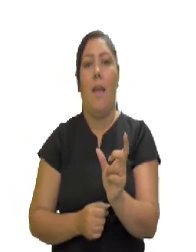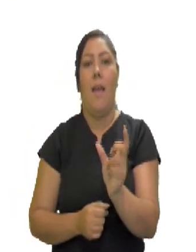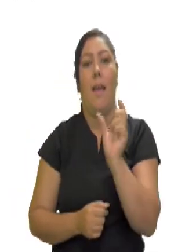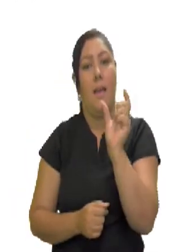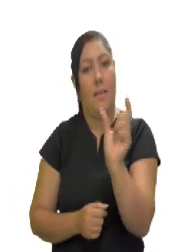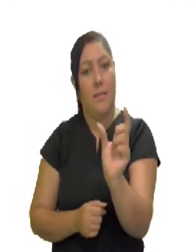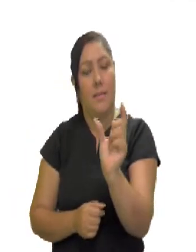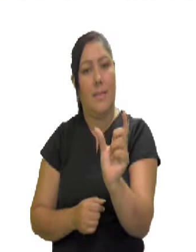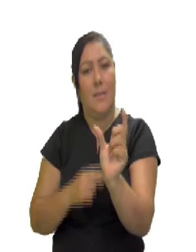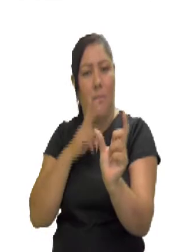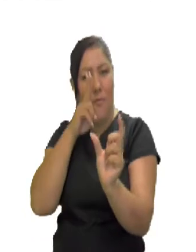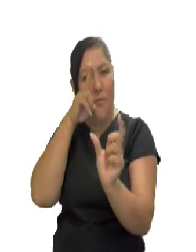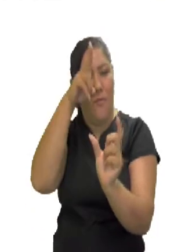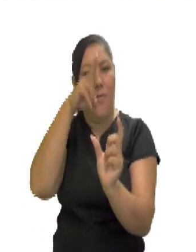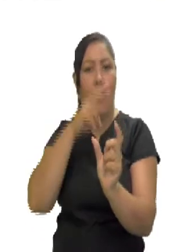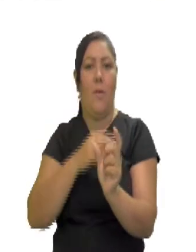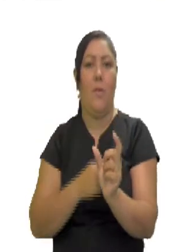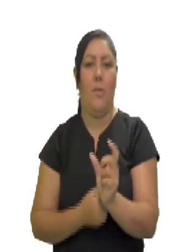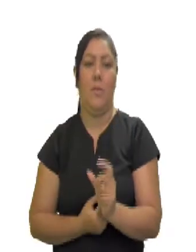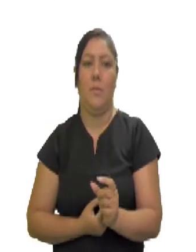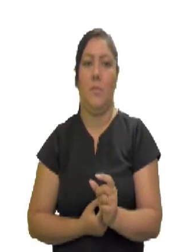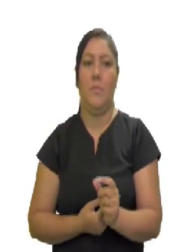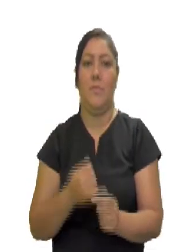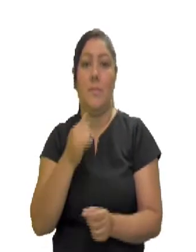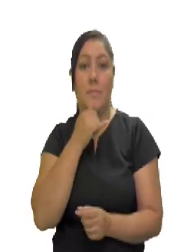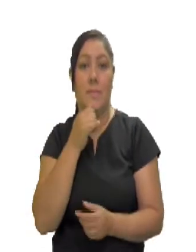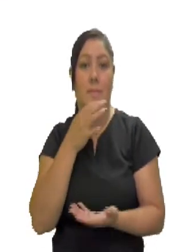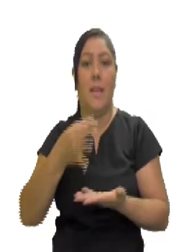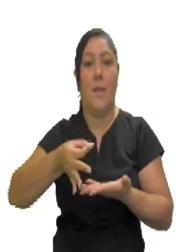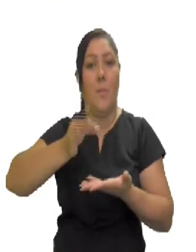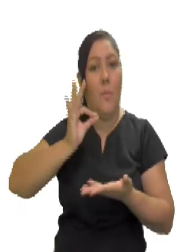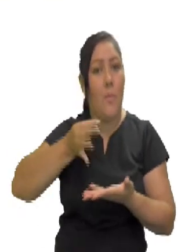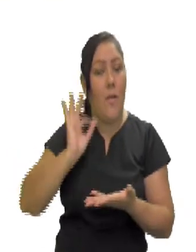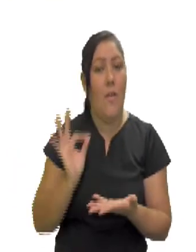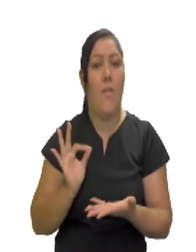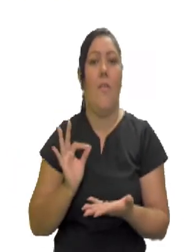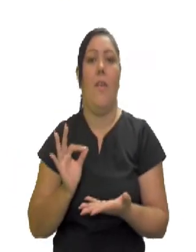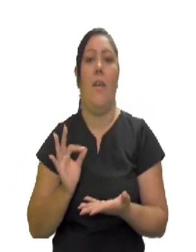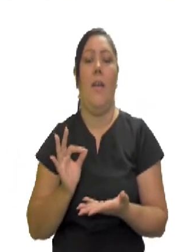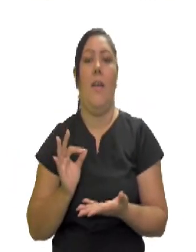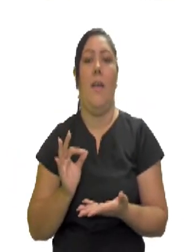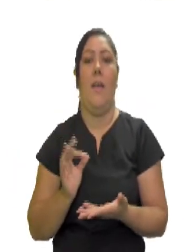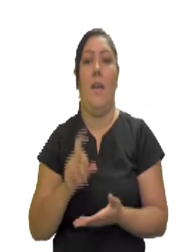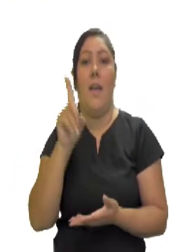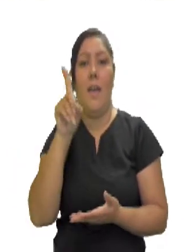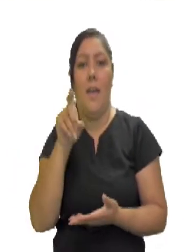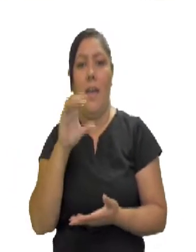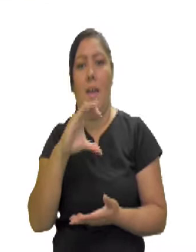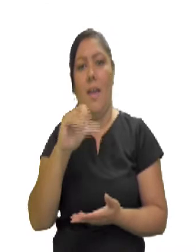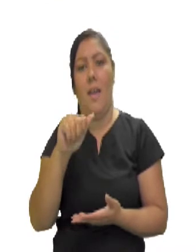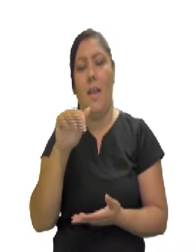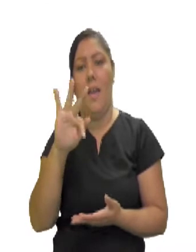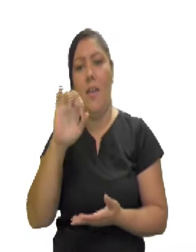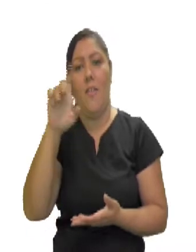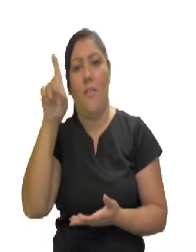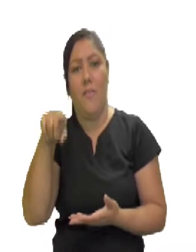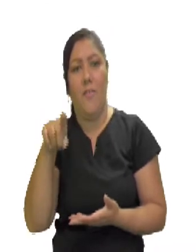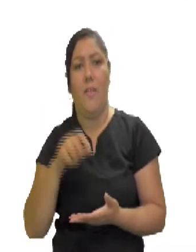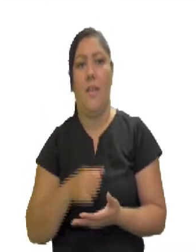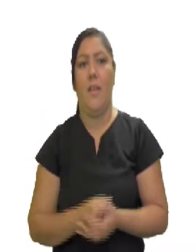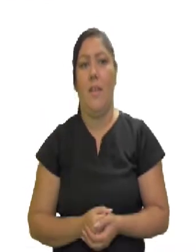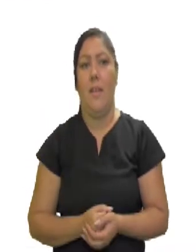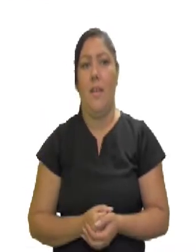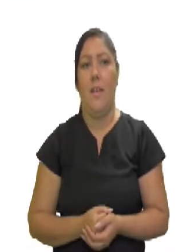daquela palavra. Exemplos, café, vovô. Observa-se que a sílaba que está em